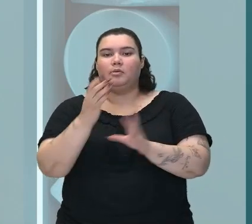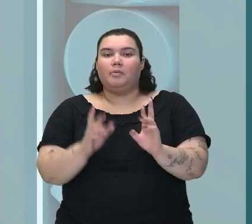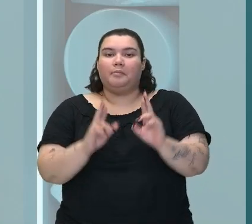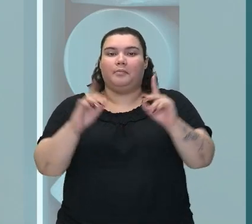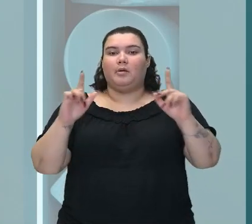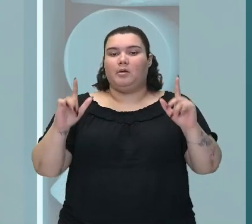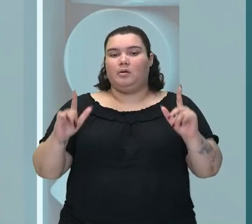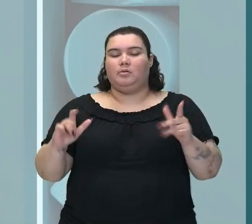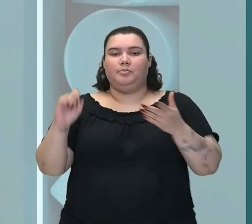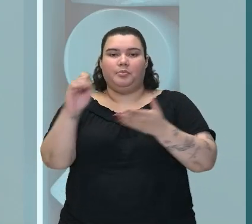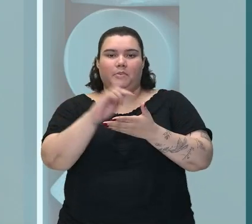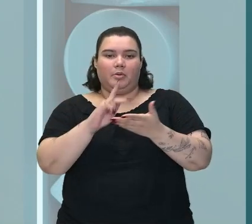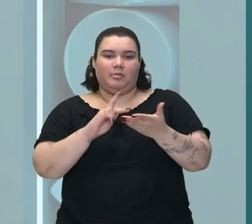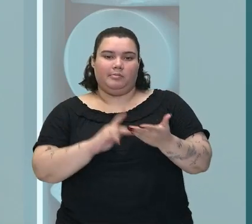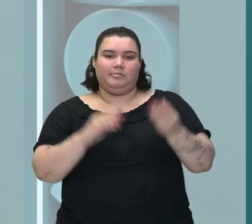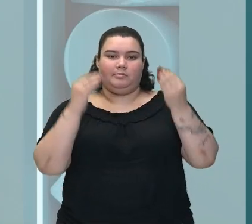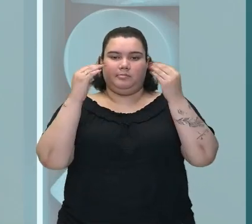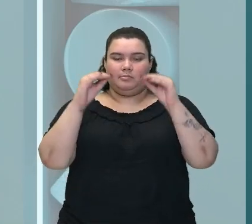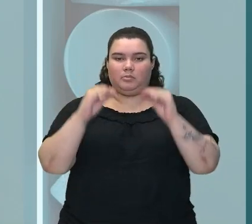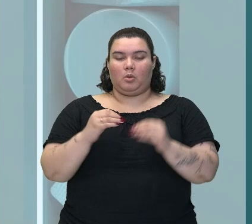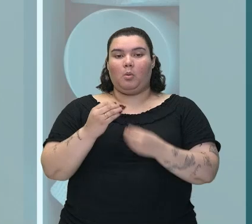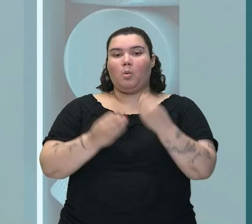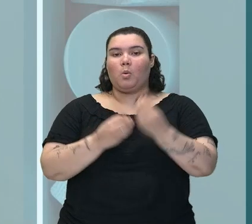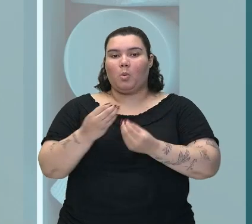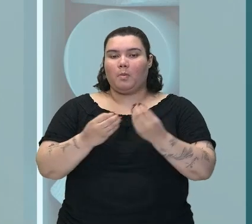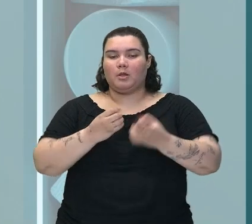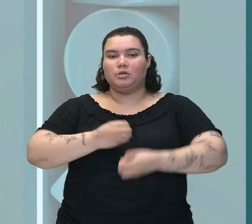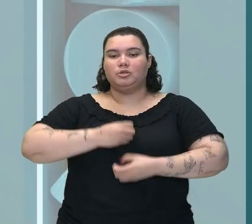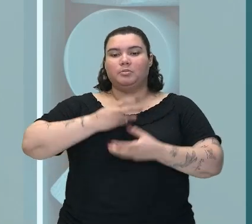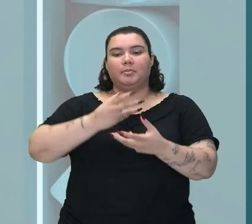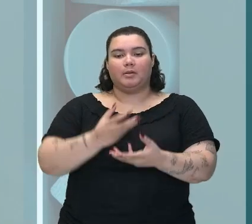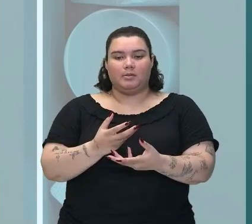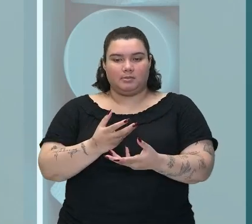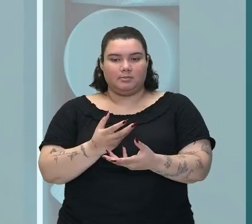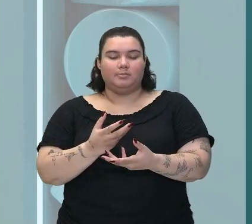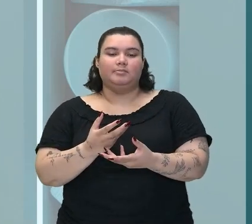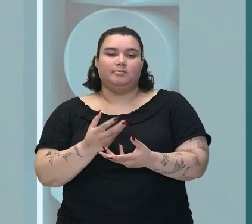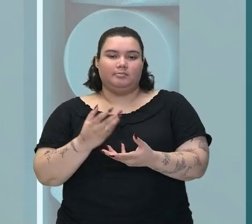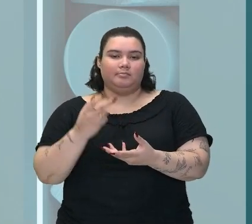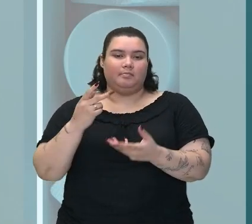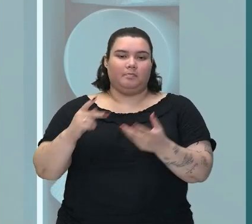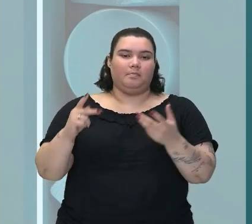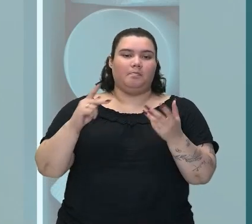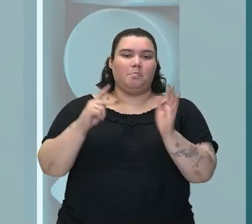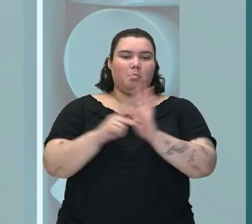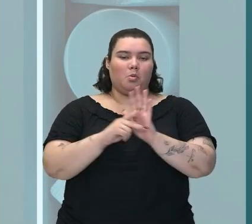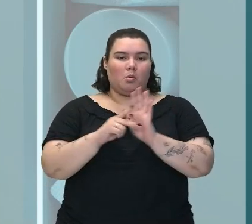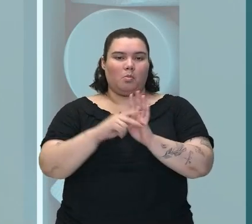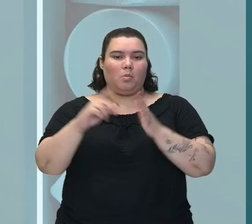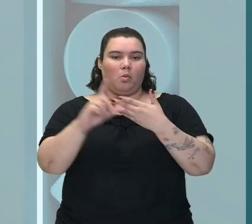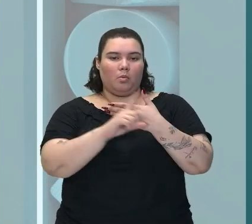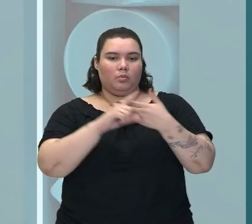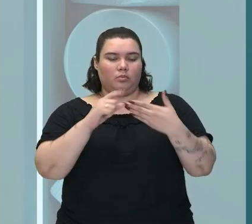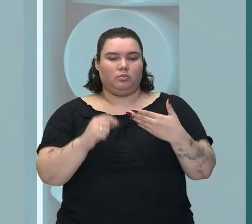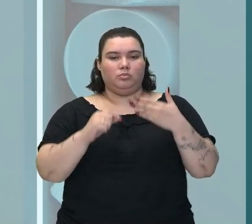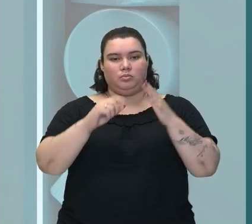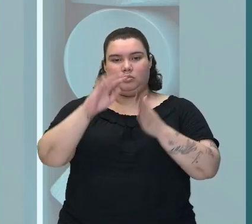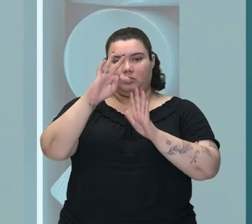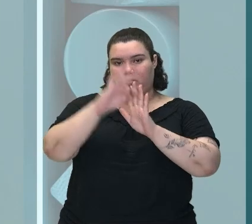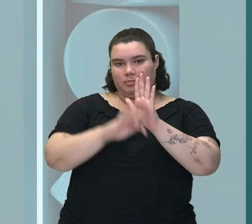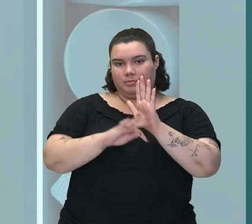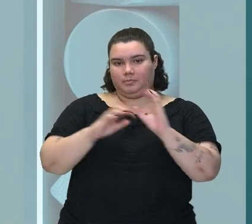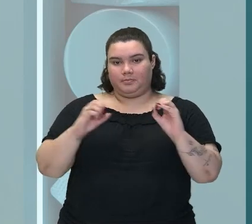expõe as suas ideias, como ele expõe exatamente a expressão do seu eu lírico ali nos nossos